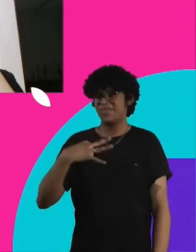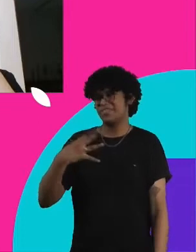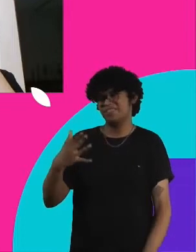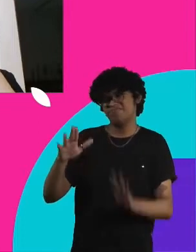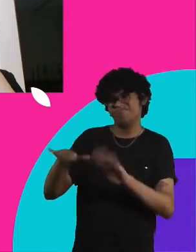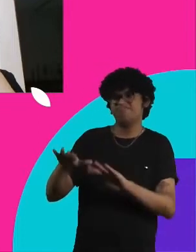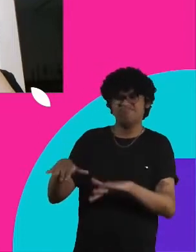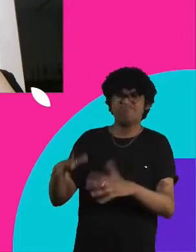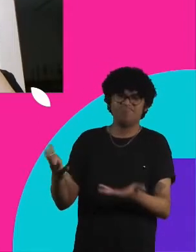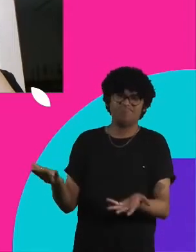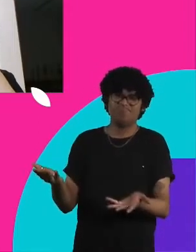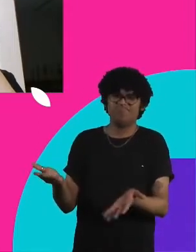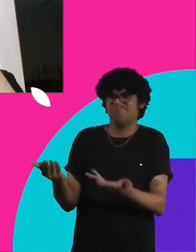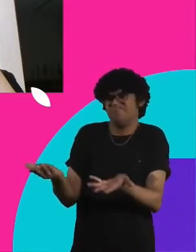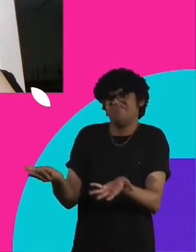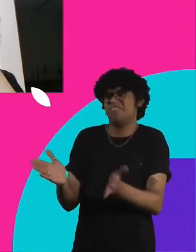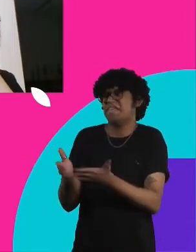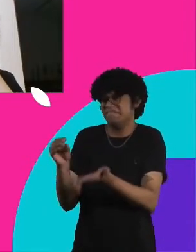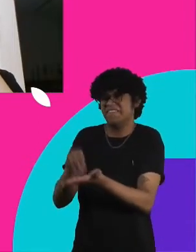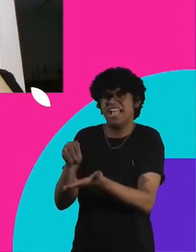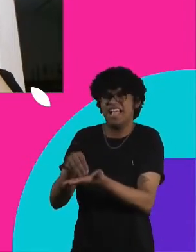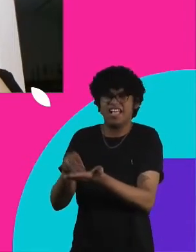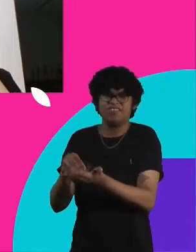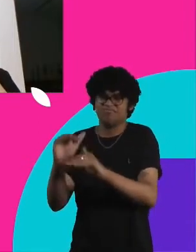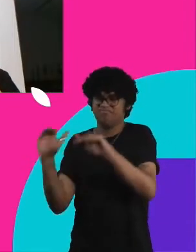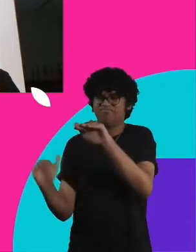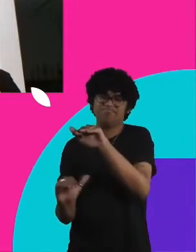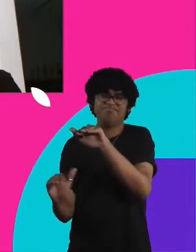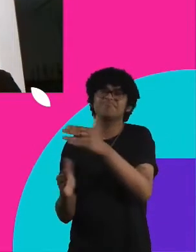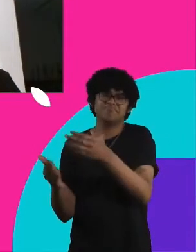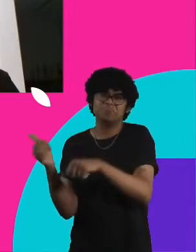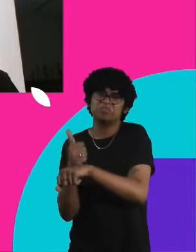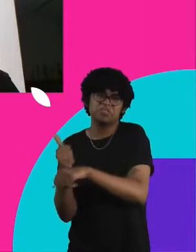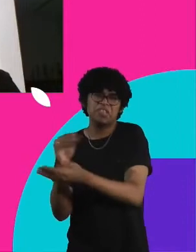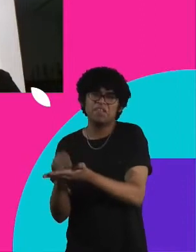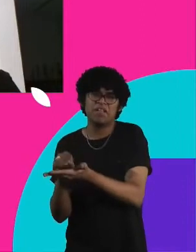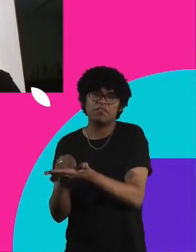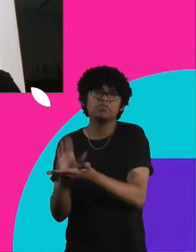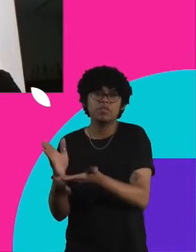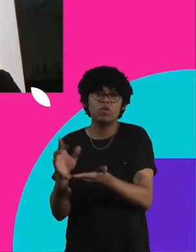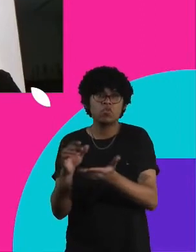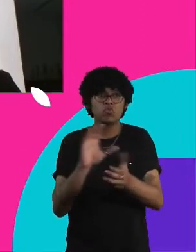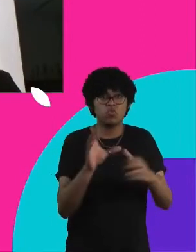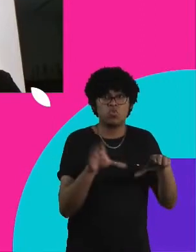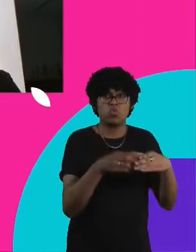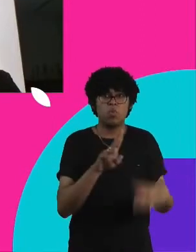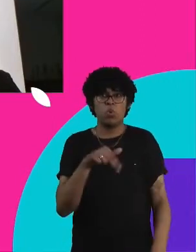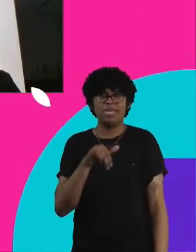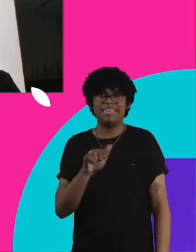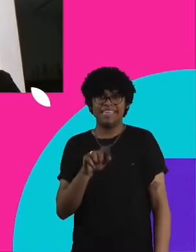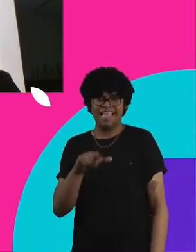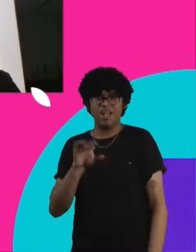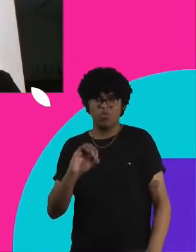pouco eficiente, pouco profissional, mas acho que o União BR e várias outras instituições provam que não.